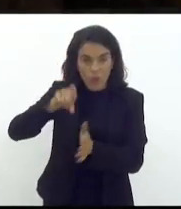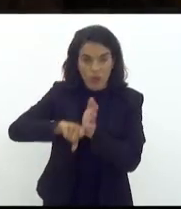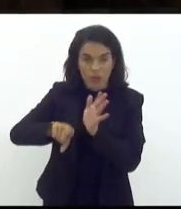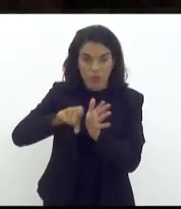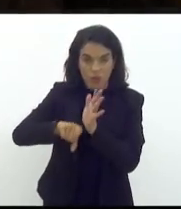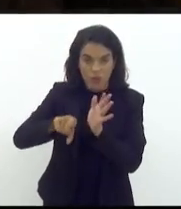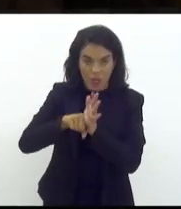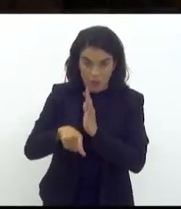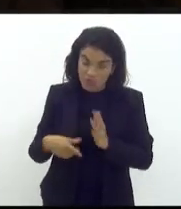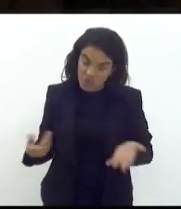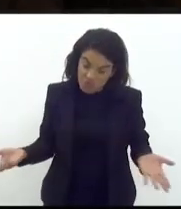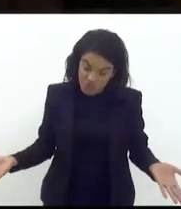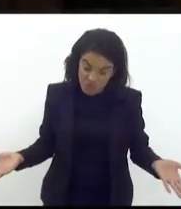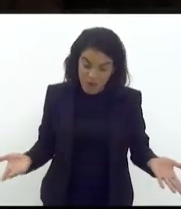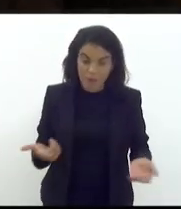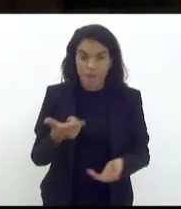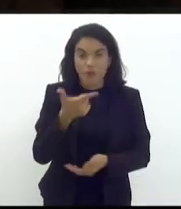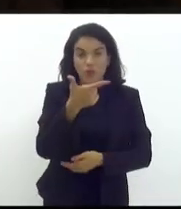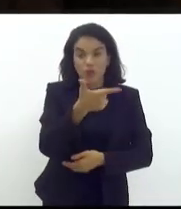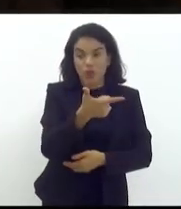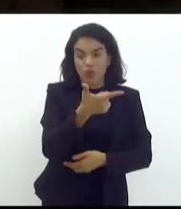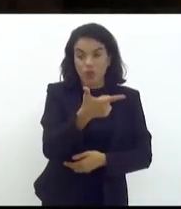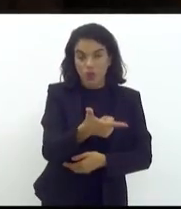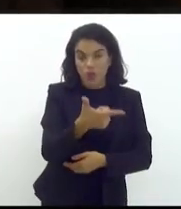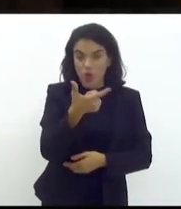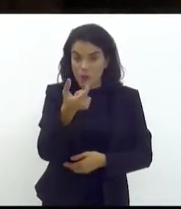mas depois de 2033